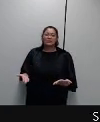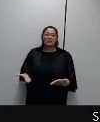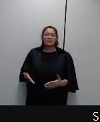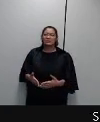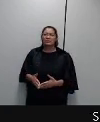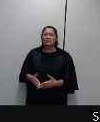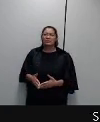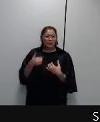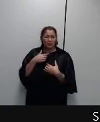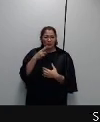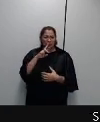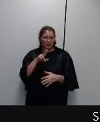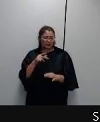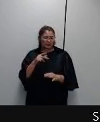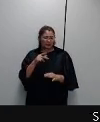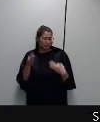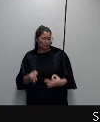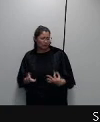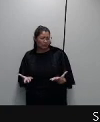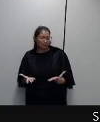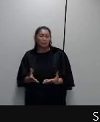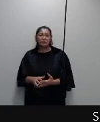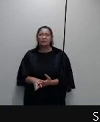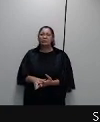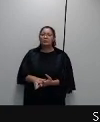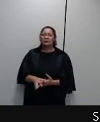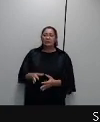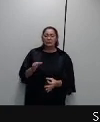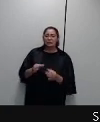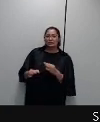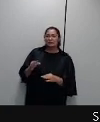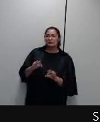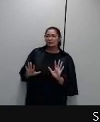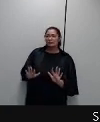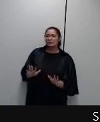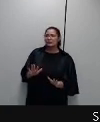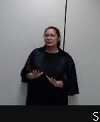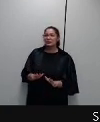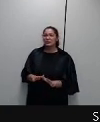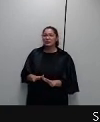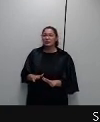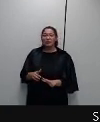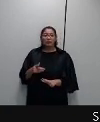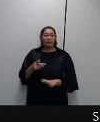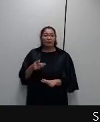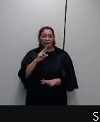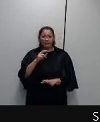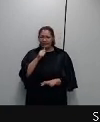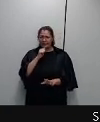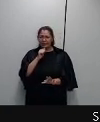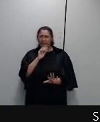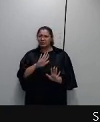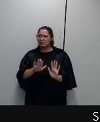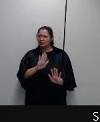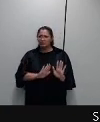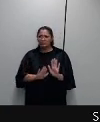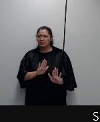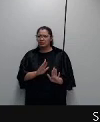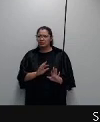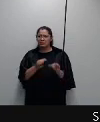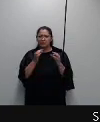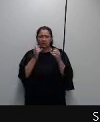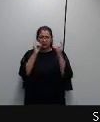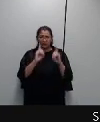correto que a missa revenda disso que a maioria dos Civil de aquele aquele caso ela não tem decisão ainda não viu Ministro Napoleão aí deixo não não deixo não não